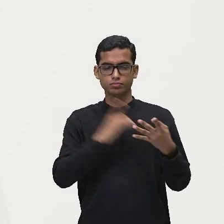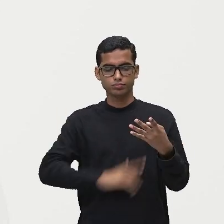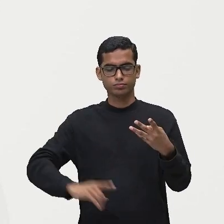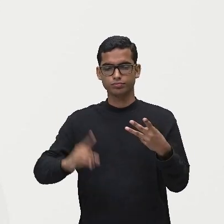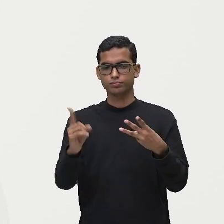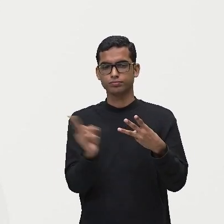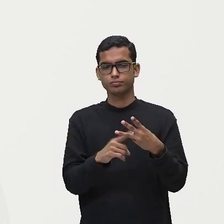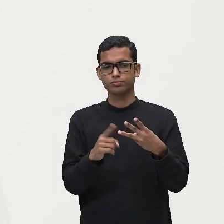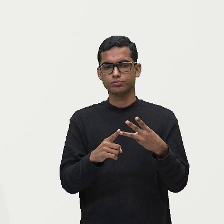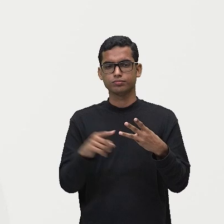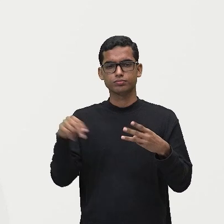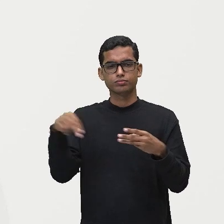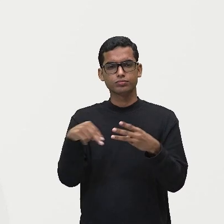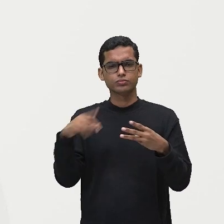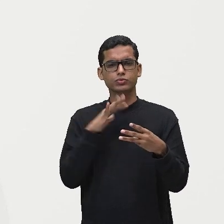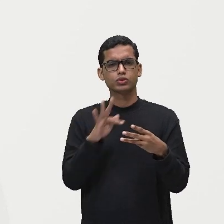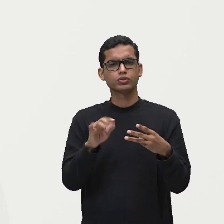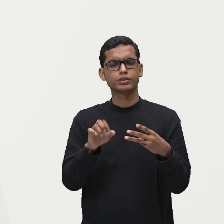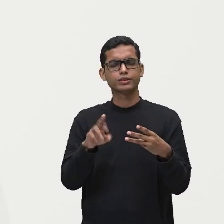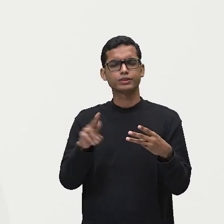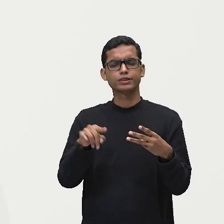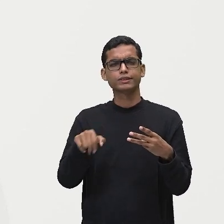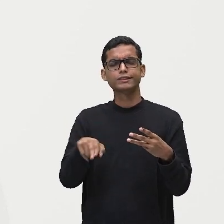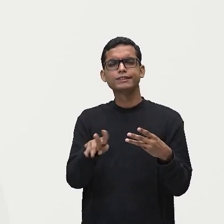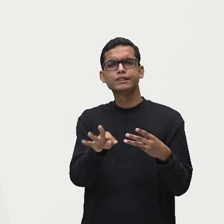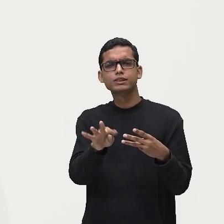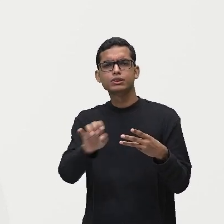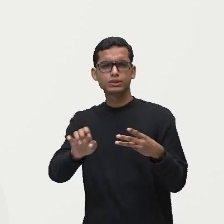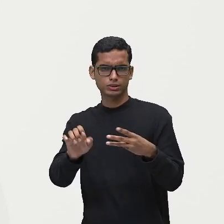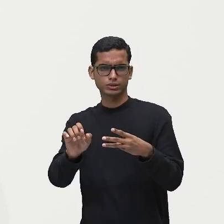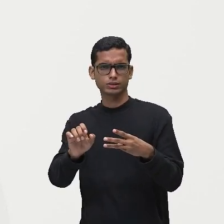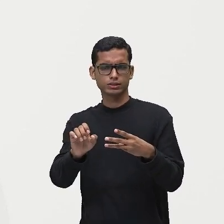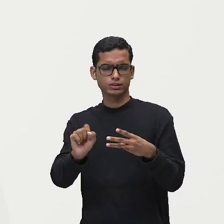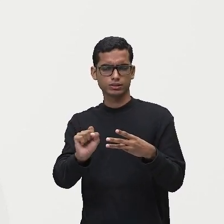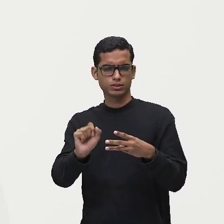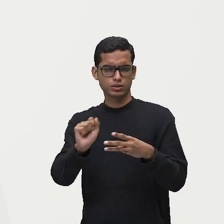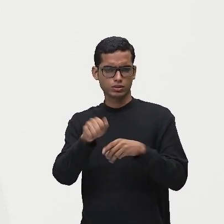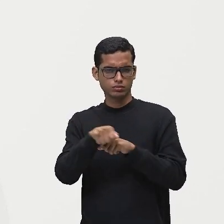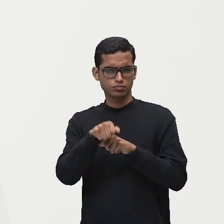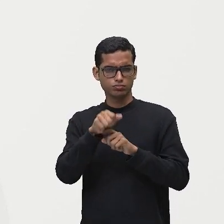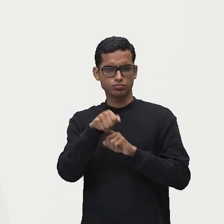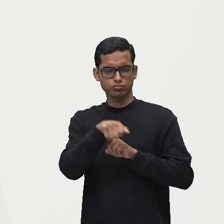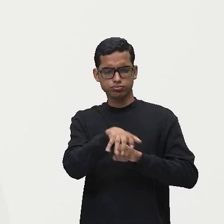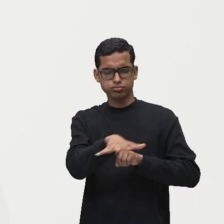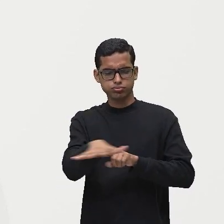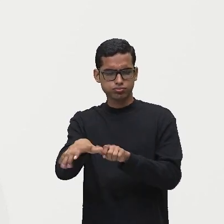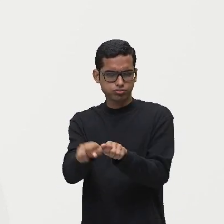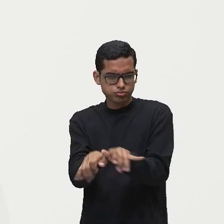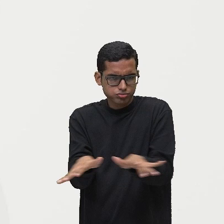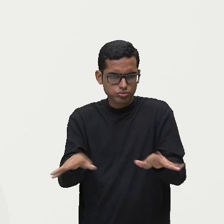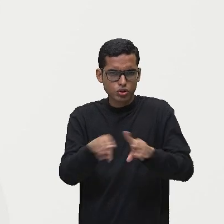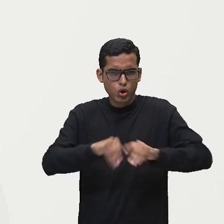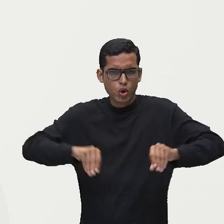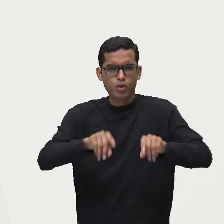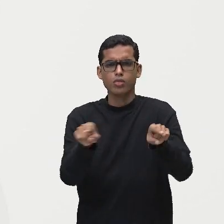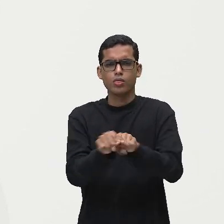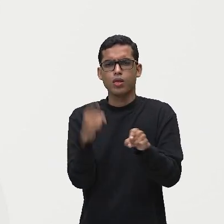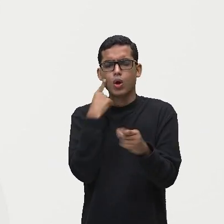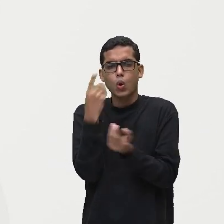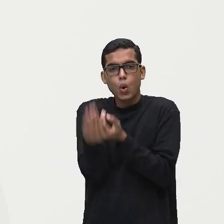de permanência desses gases no atmosférico.